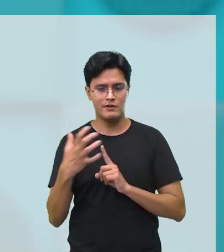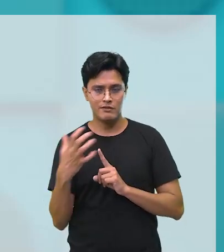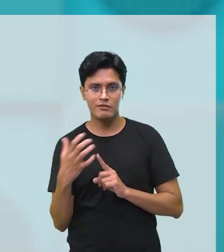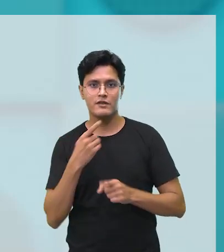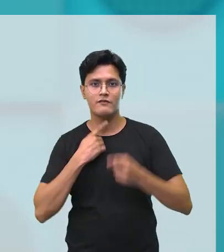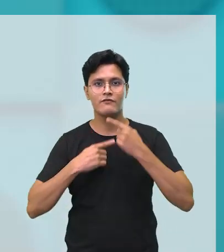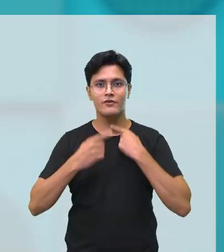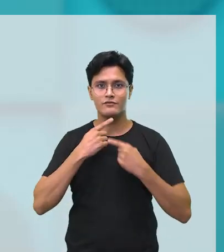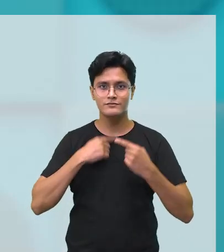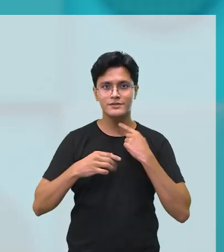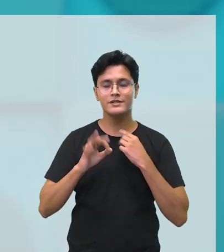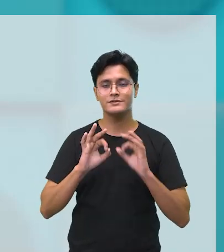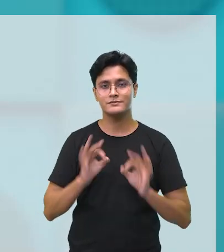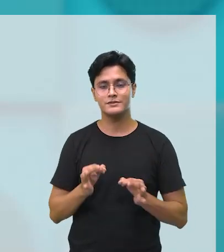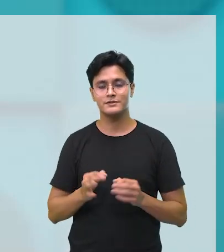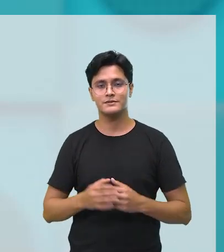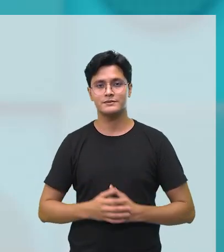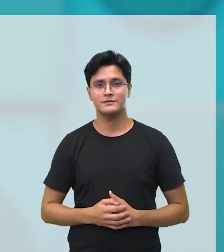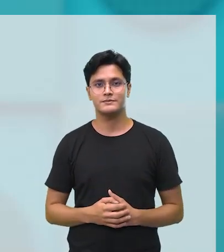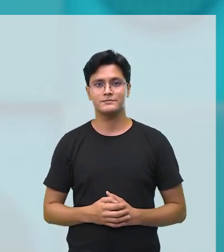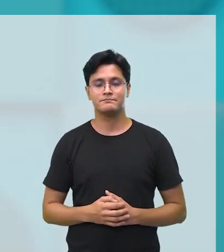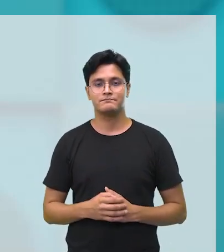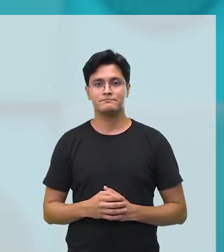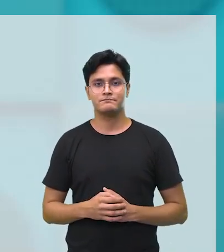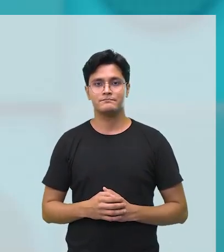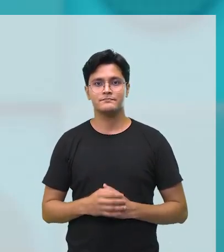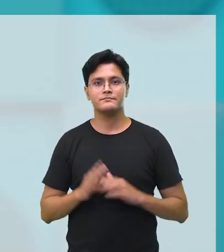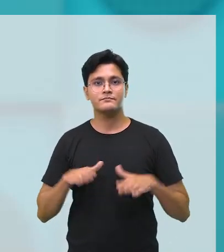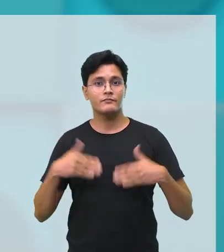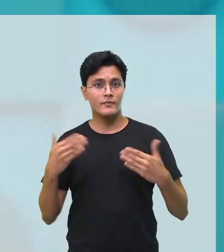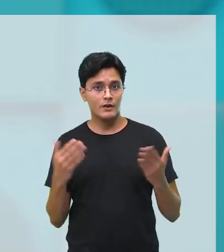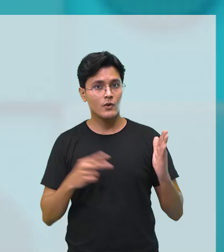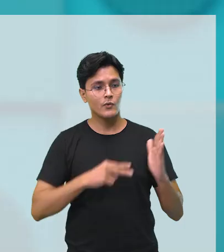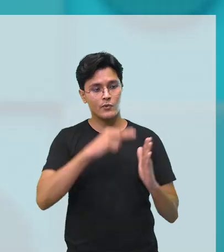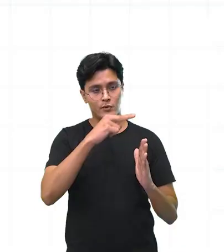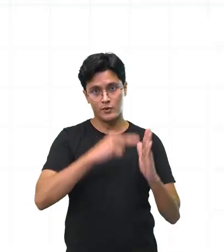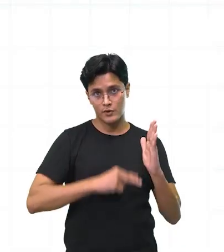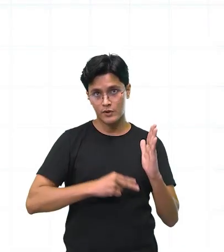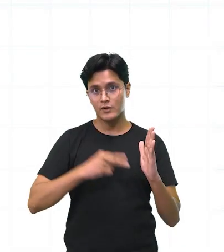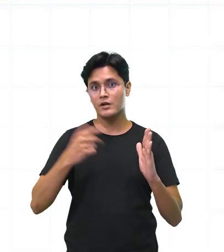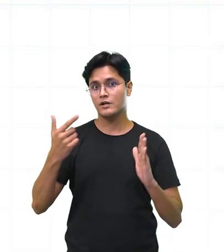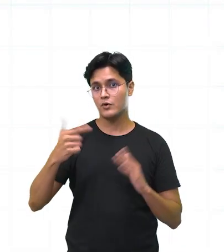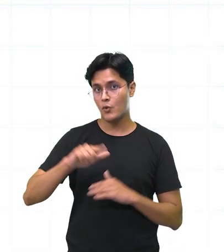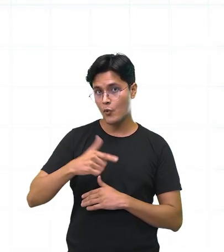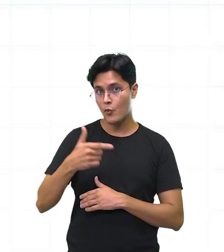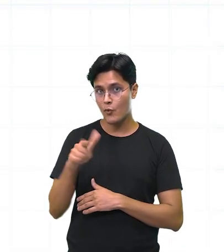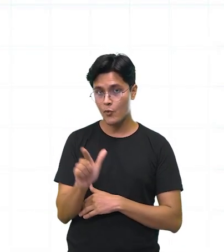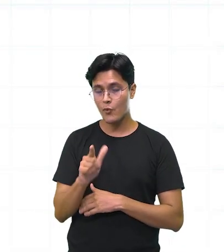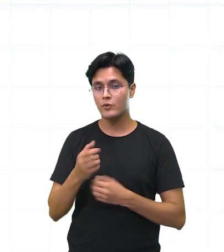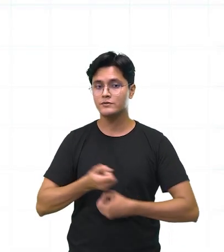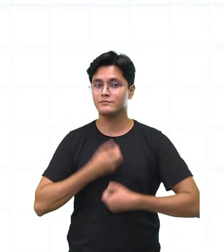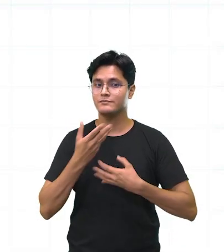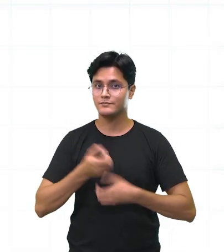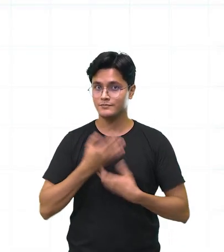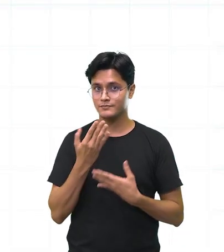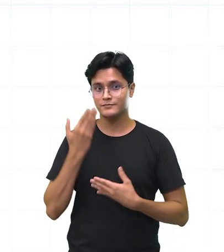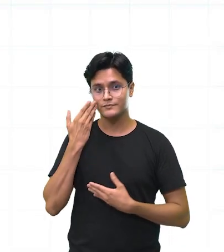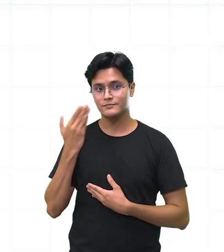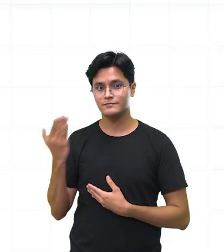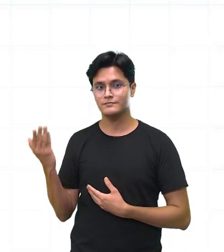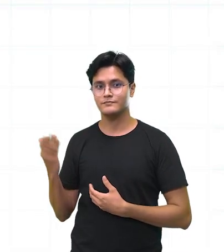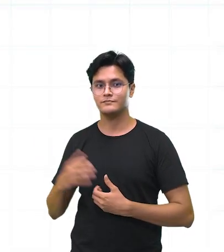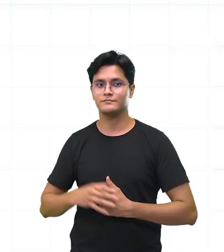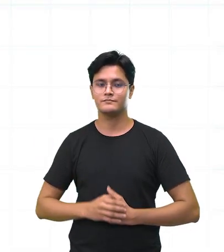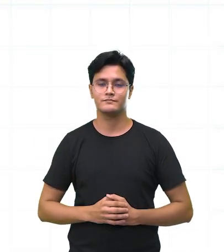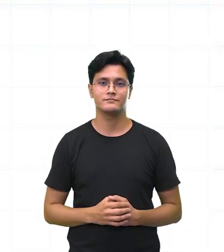momento que a gente se encontra. Certo? Muito bem, vamos ler mais um poema. Olha só,